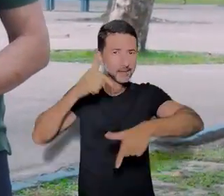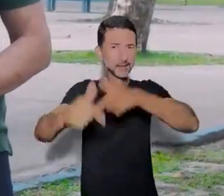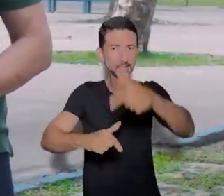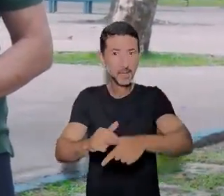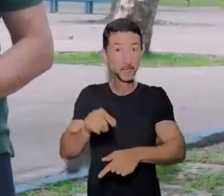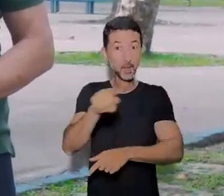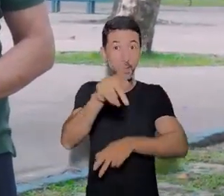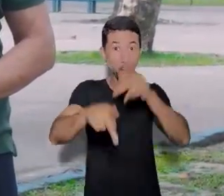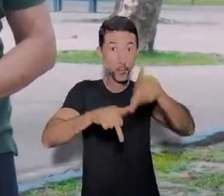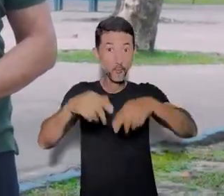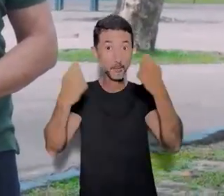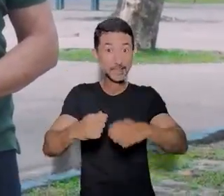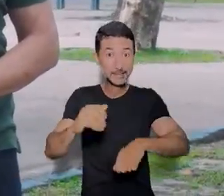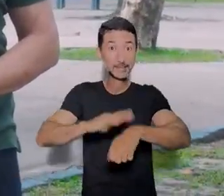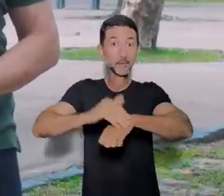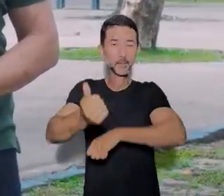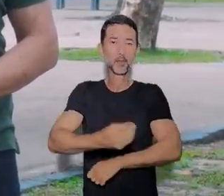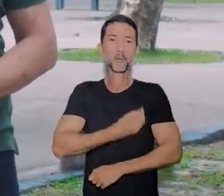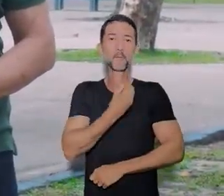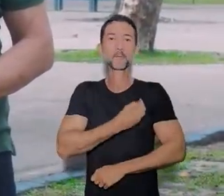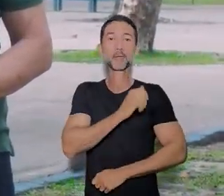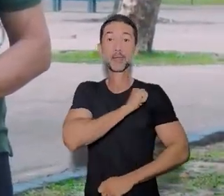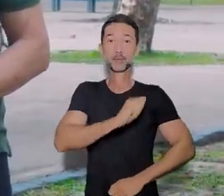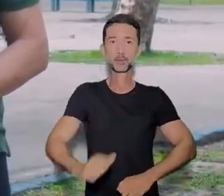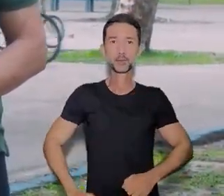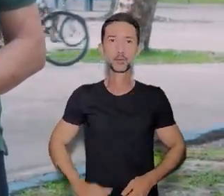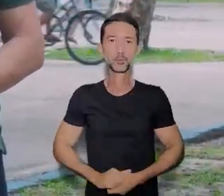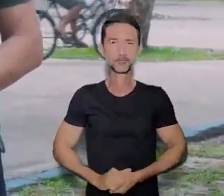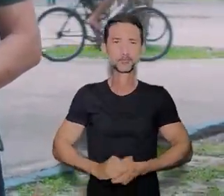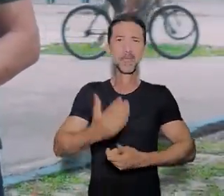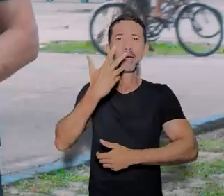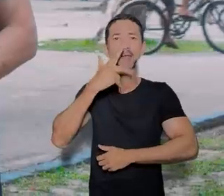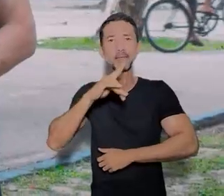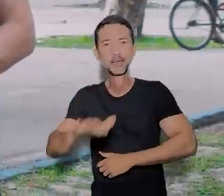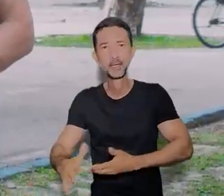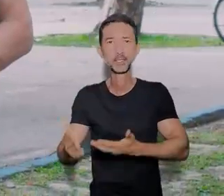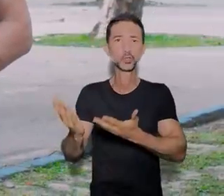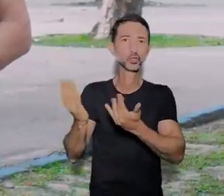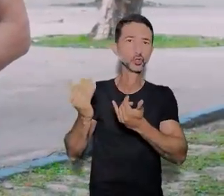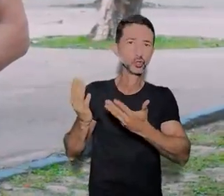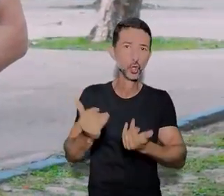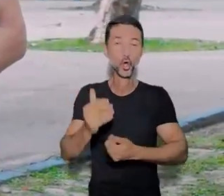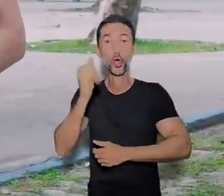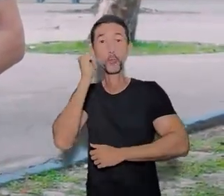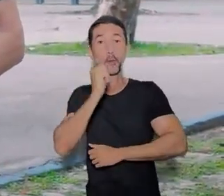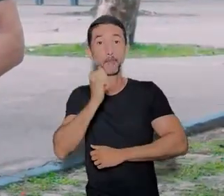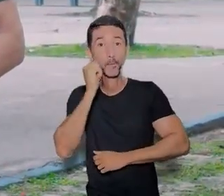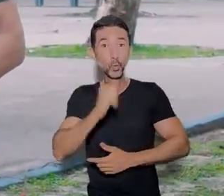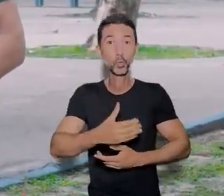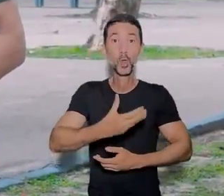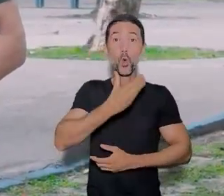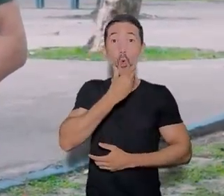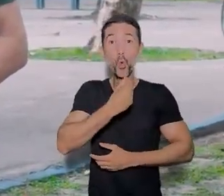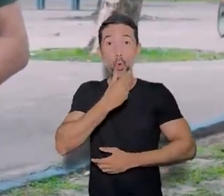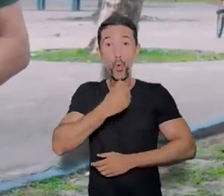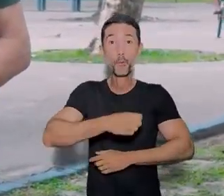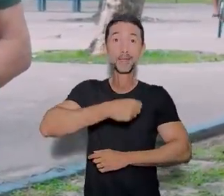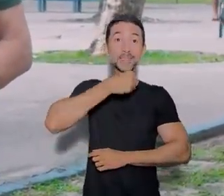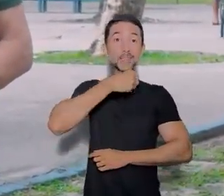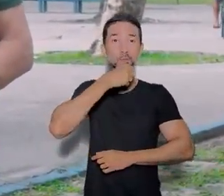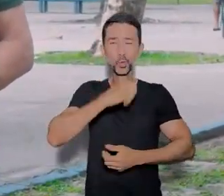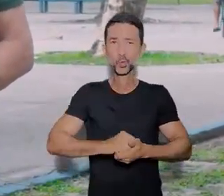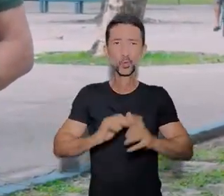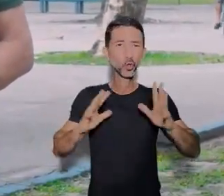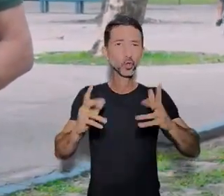para fazer o que a pessoa precisa para viver melhor em Ananindeua. A criança, o jovem, a mulher, o homem,